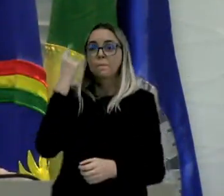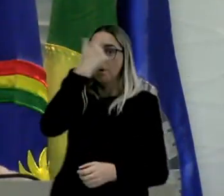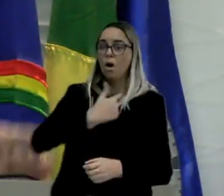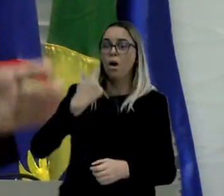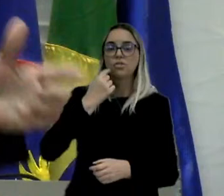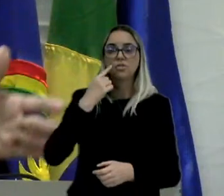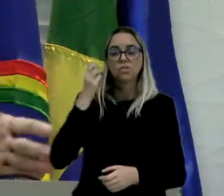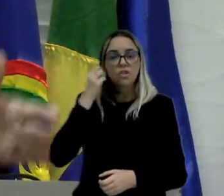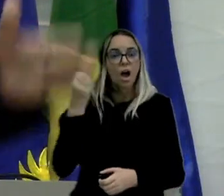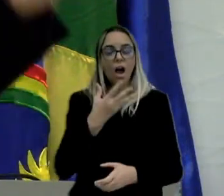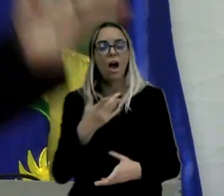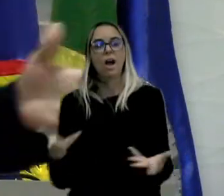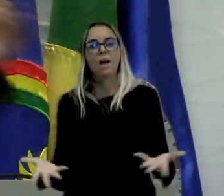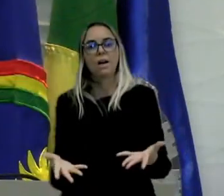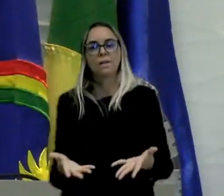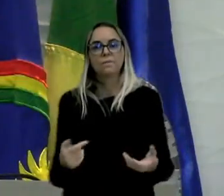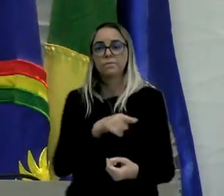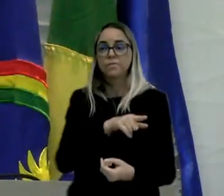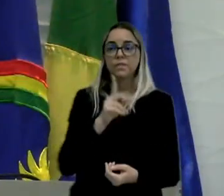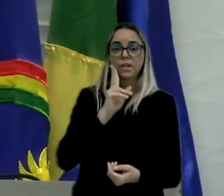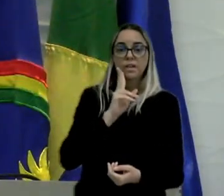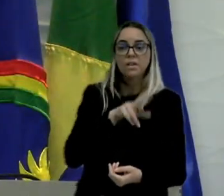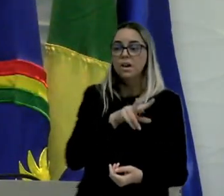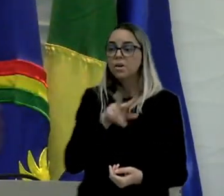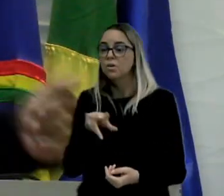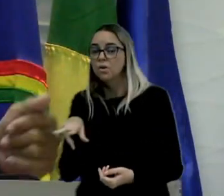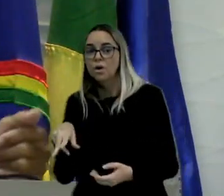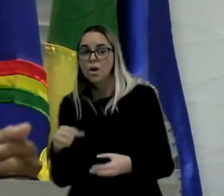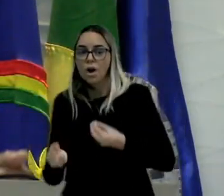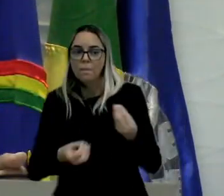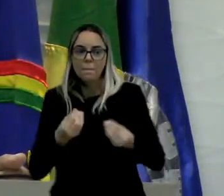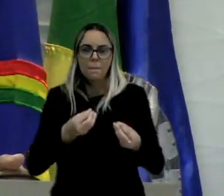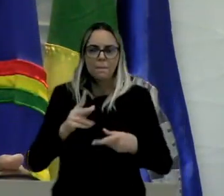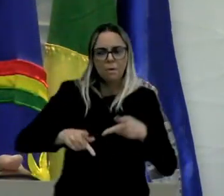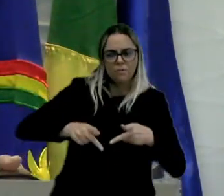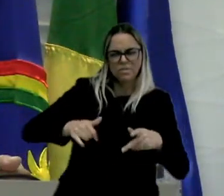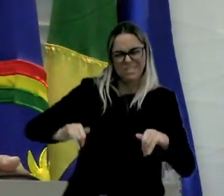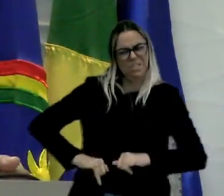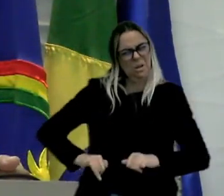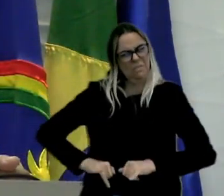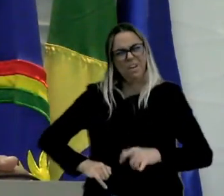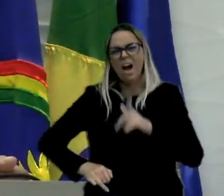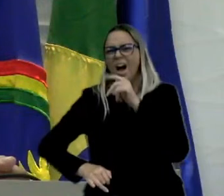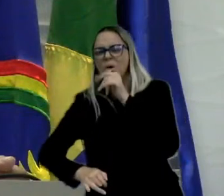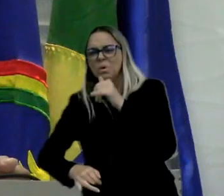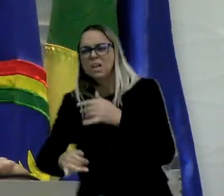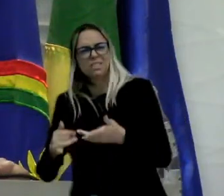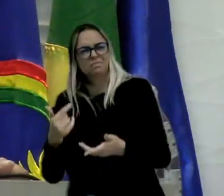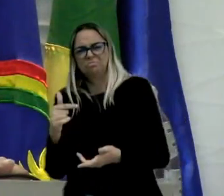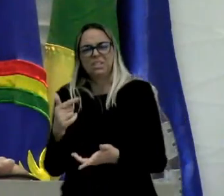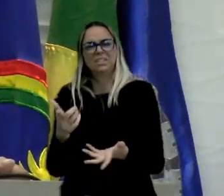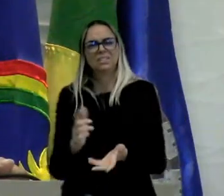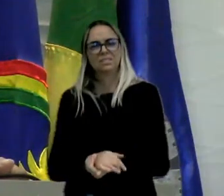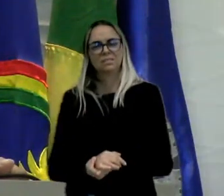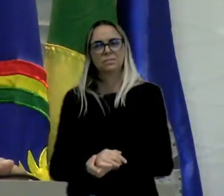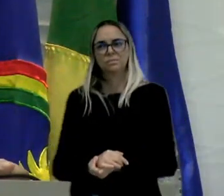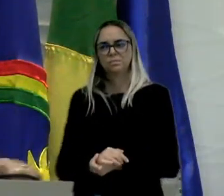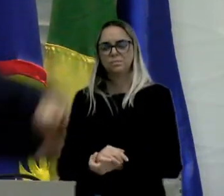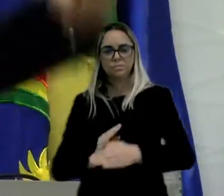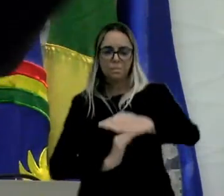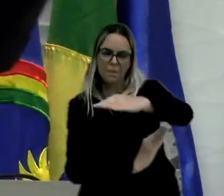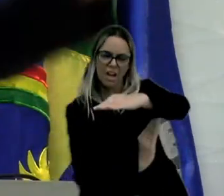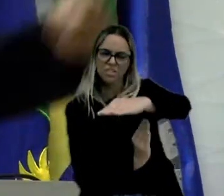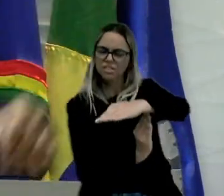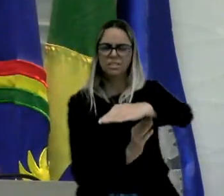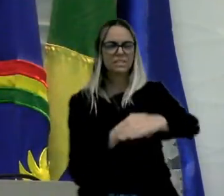vej o sofrimento do povo de São Bento ninguém tem água água nas R tem